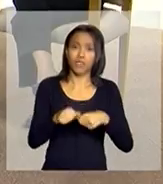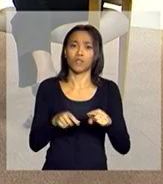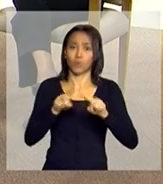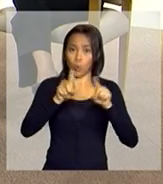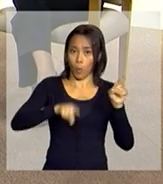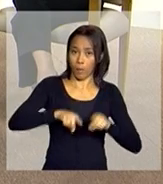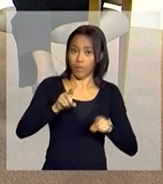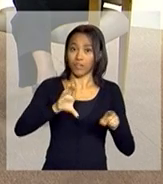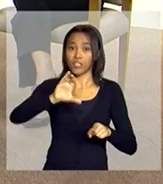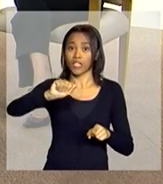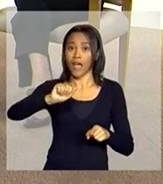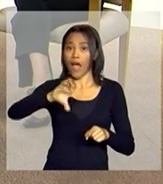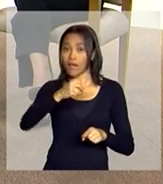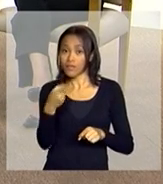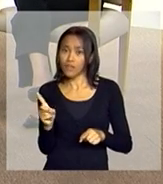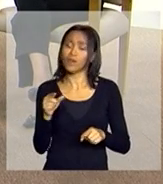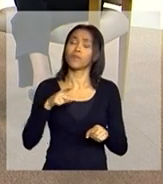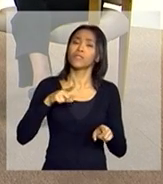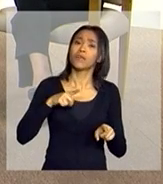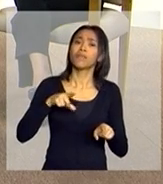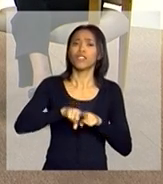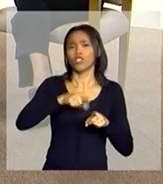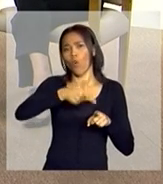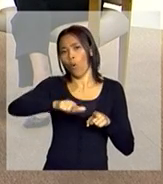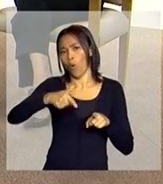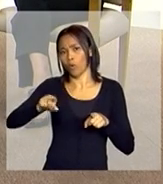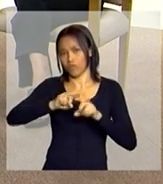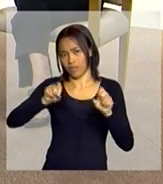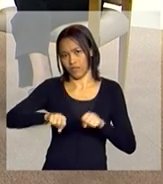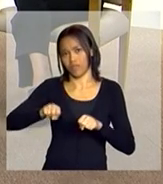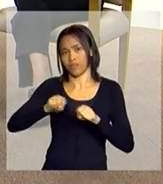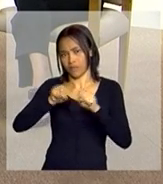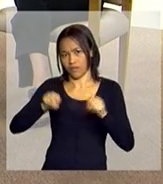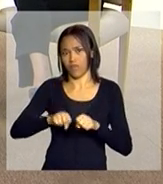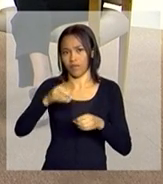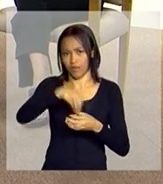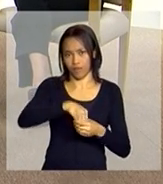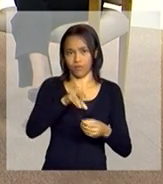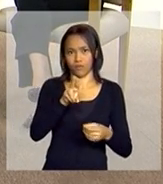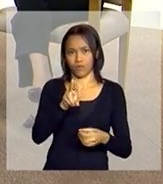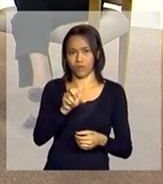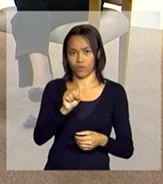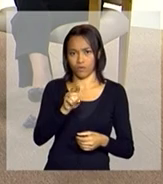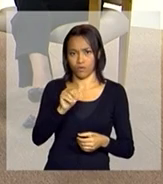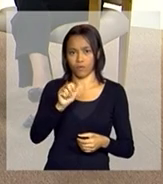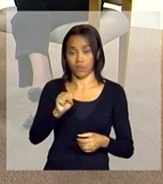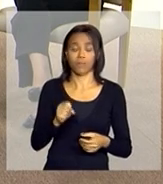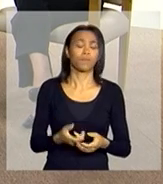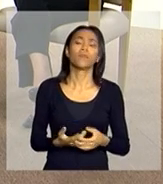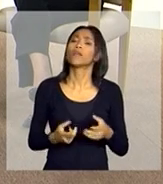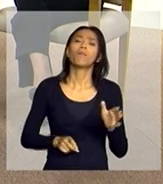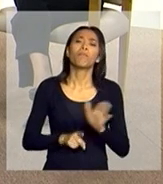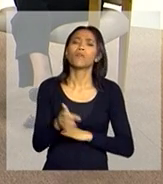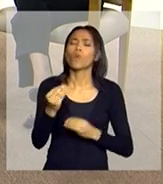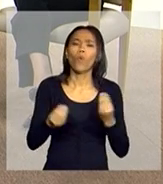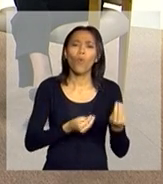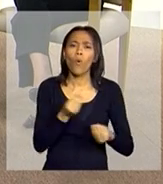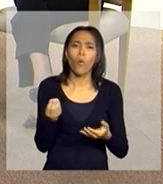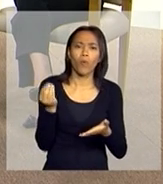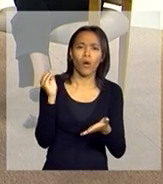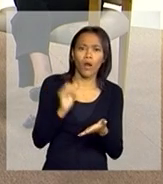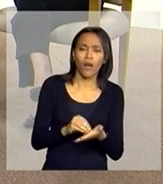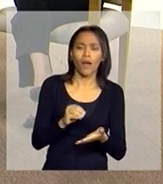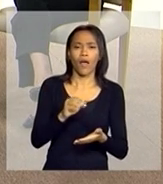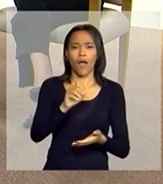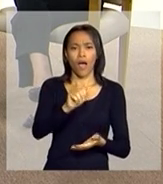e vamos fazer de todos os outros sistemas da rede suas Frederico E no caso de autentificação do saa